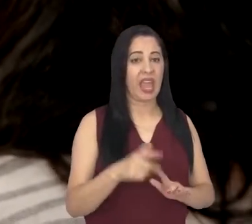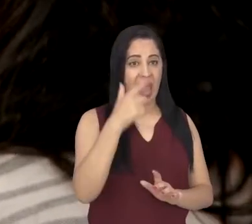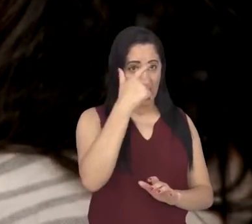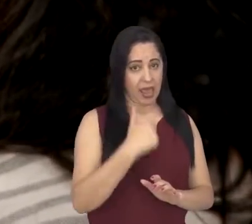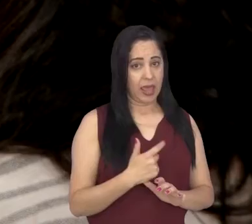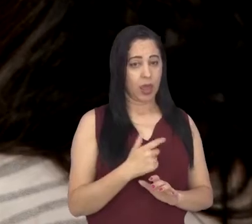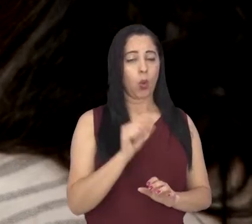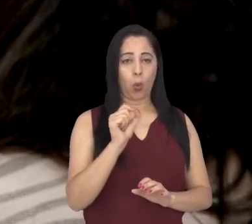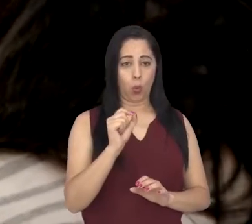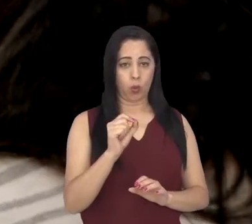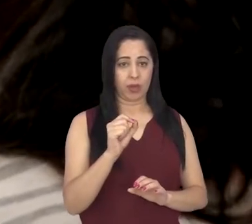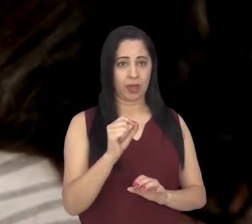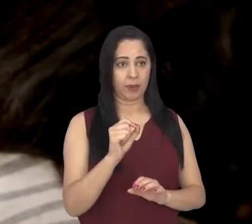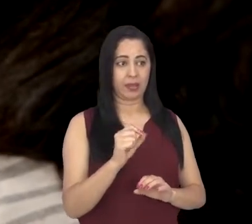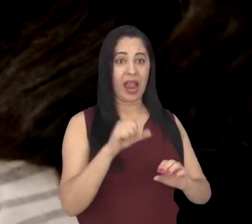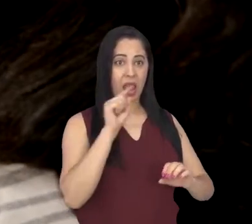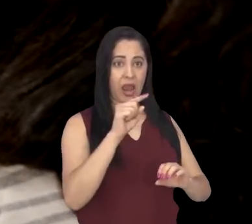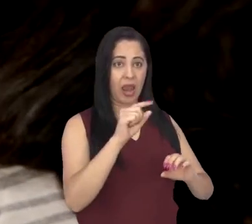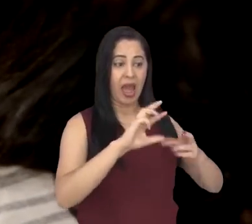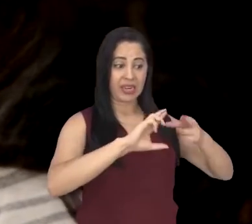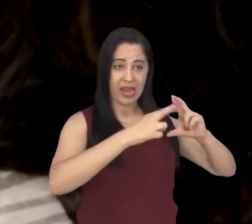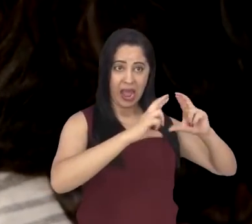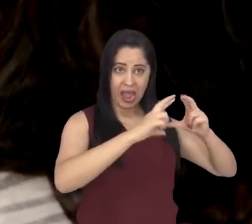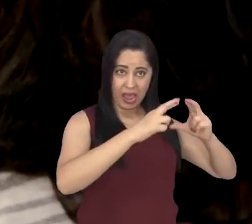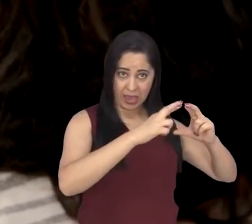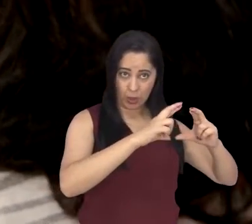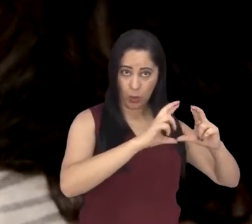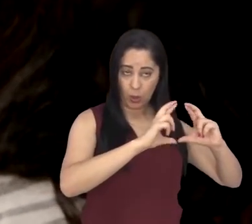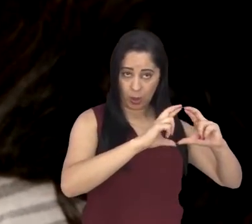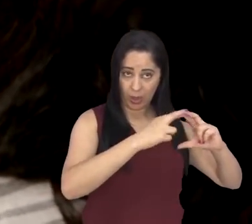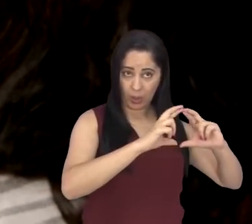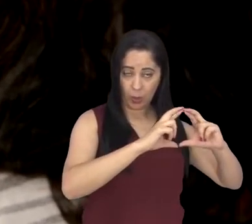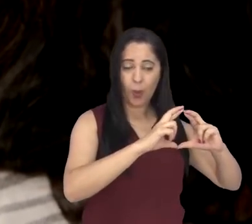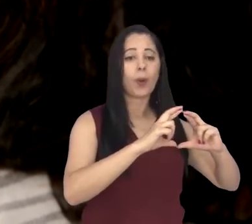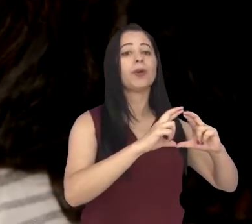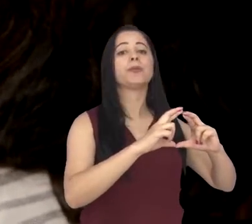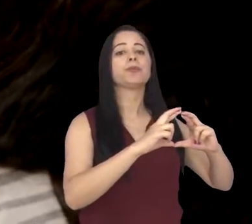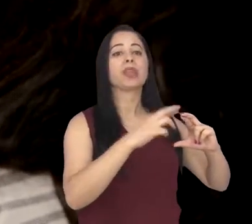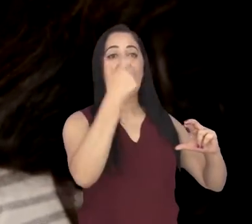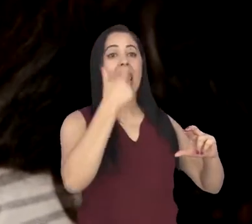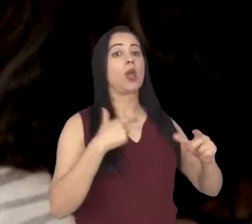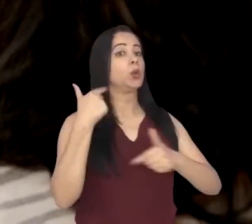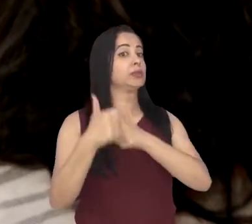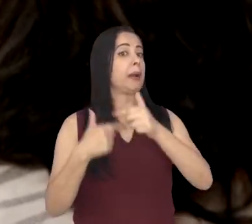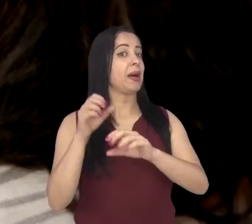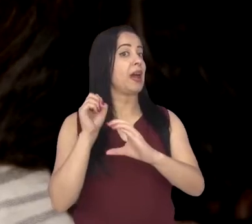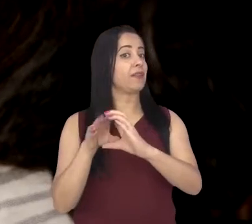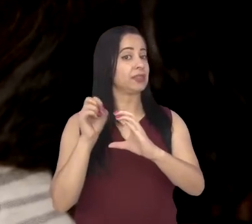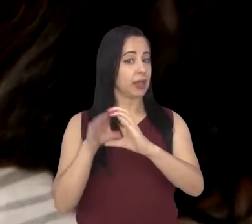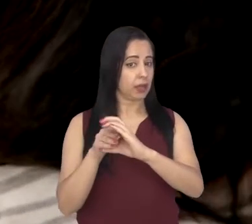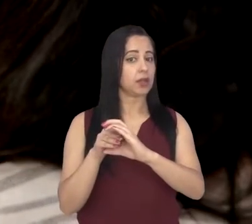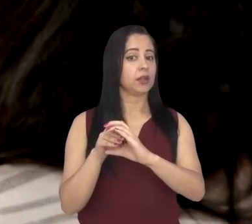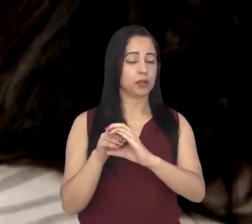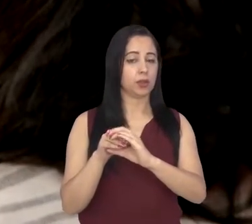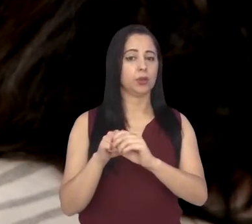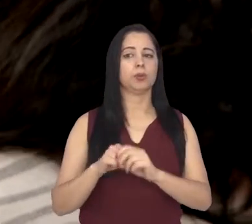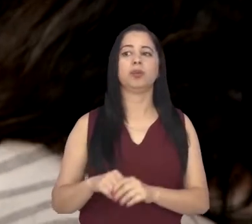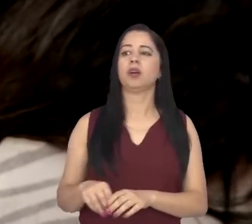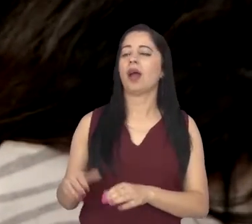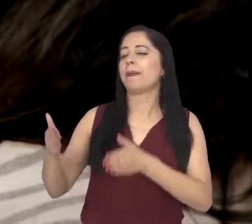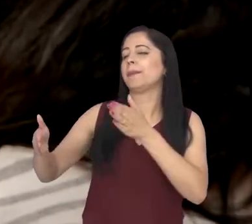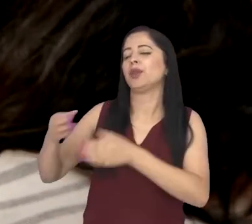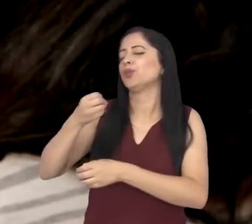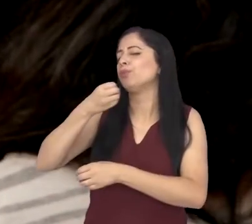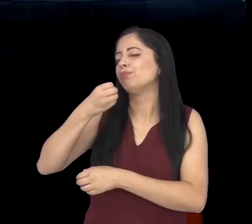Band, eu recusei, na verdade, para a Record. Porque eu estava na Globo e foi num momento que eu estava realmente... Boa